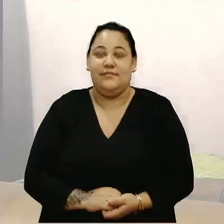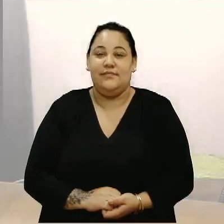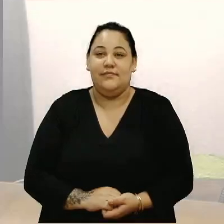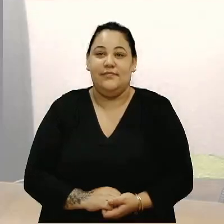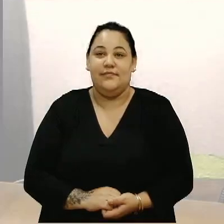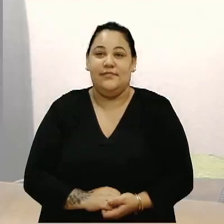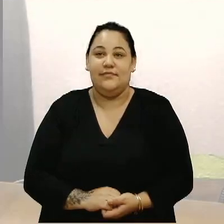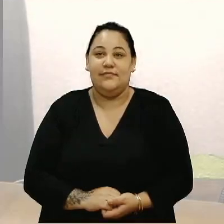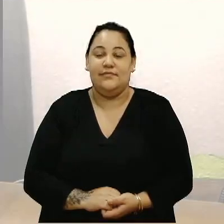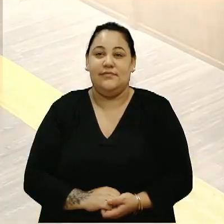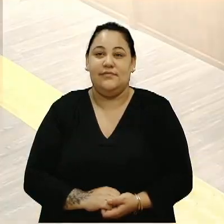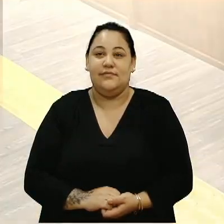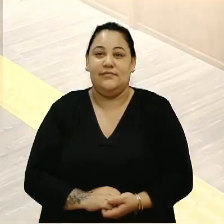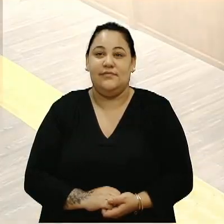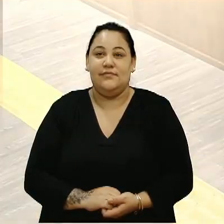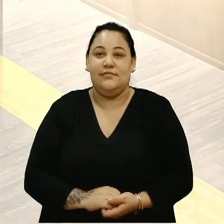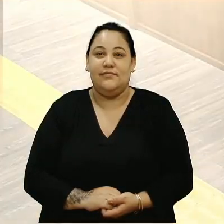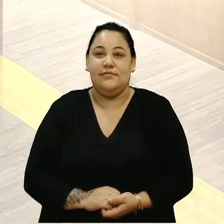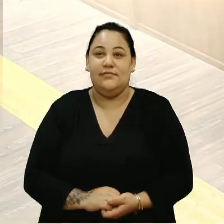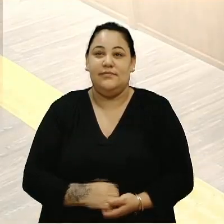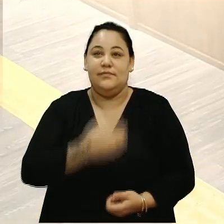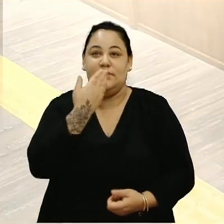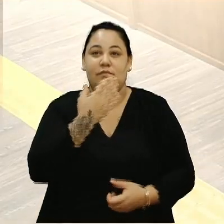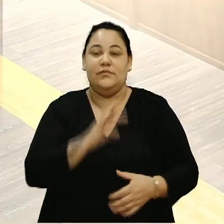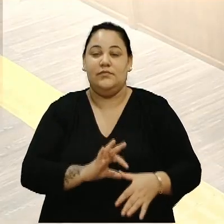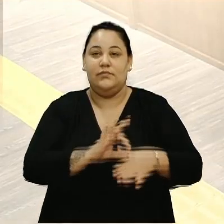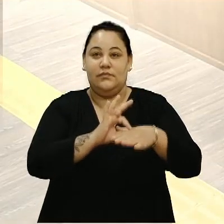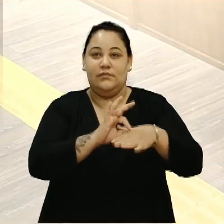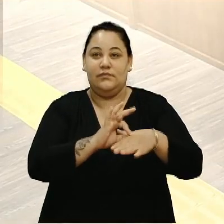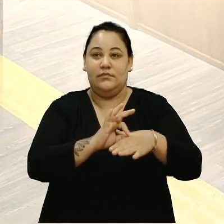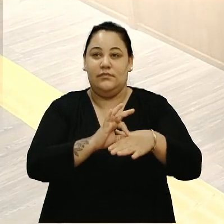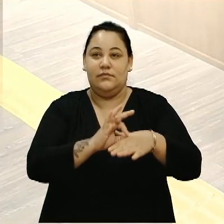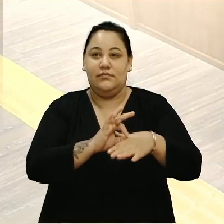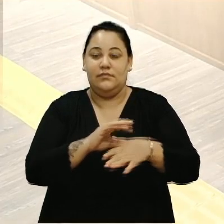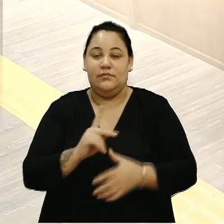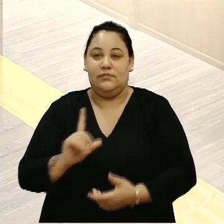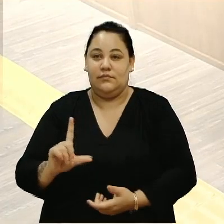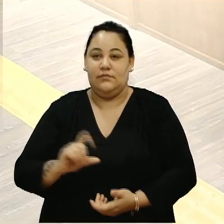expediente. Declaração de líder PL.